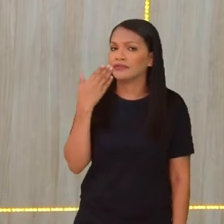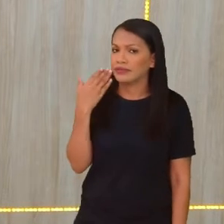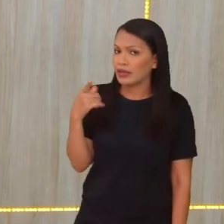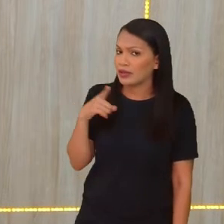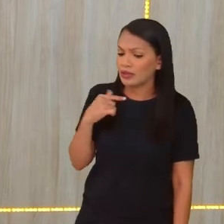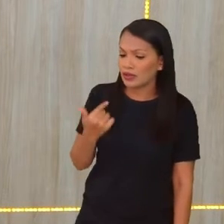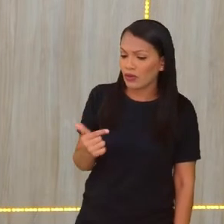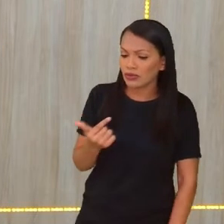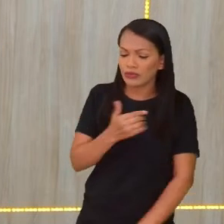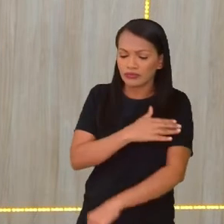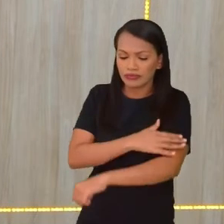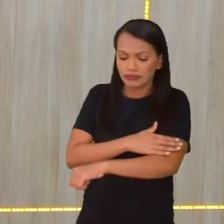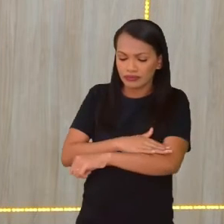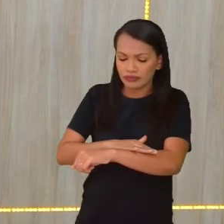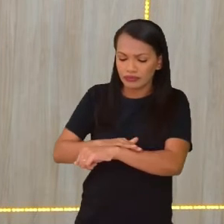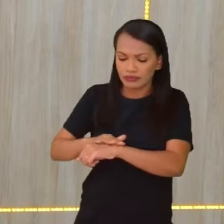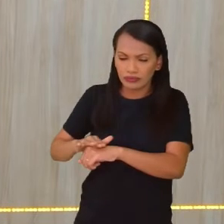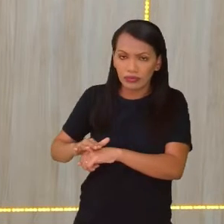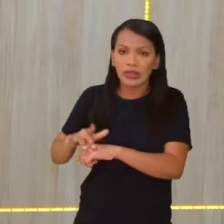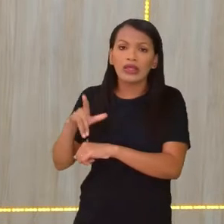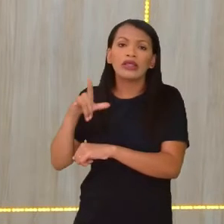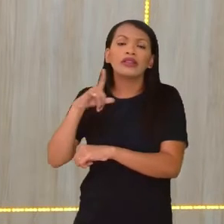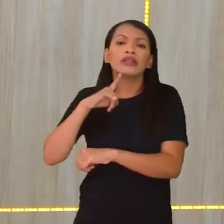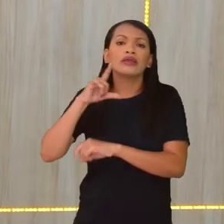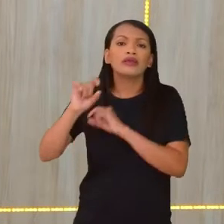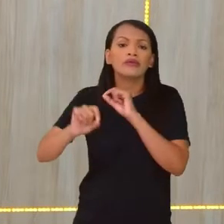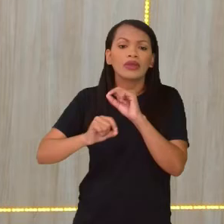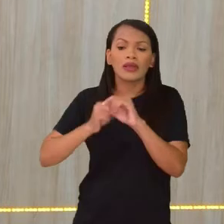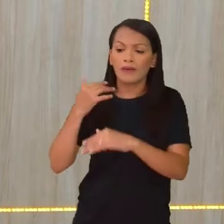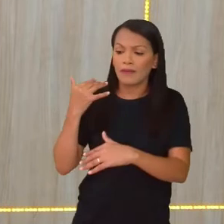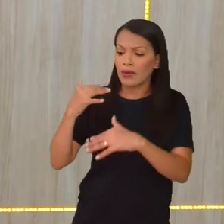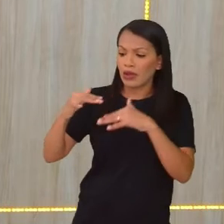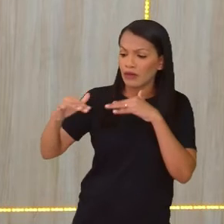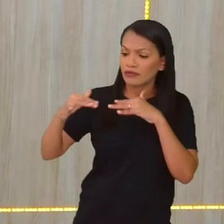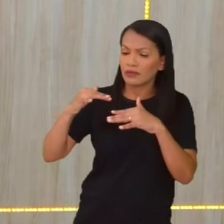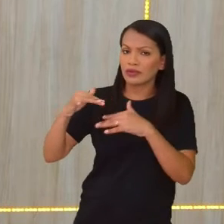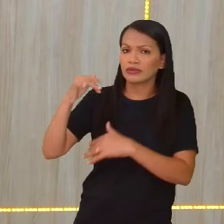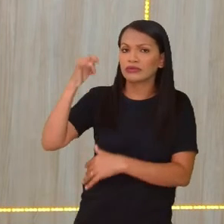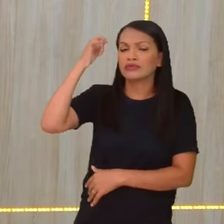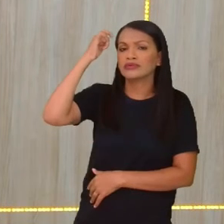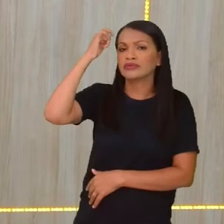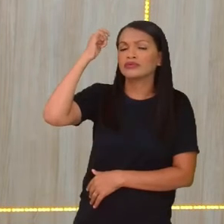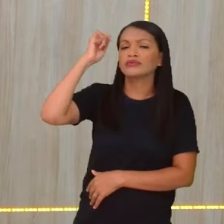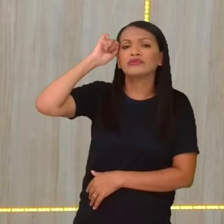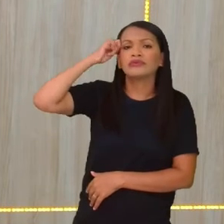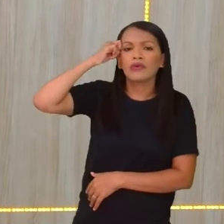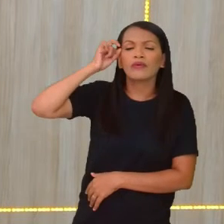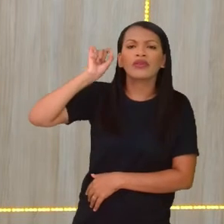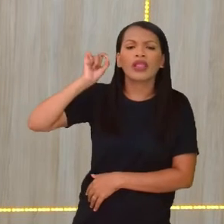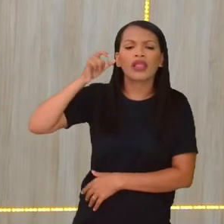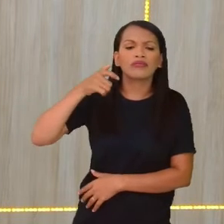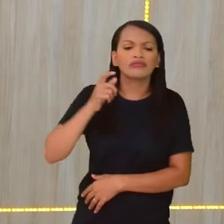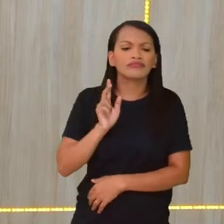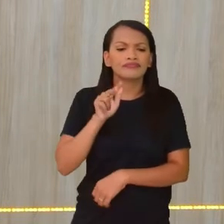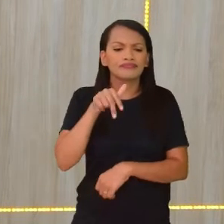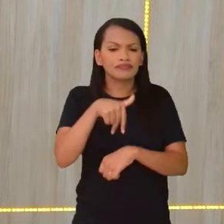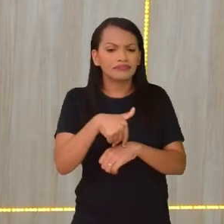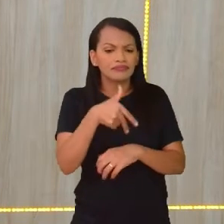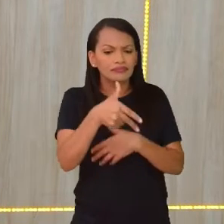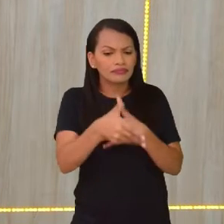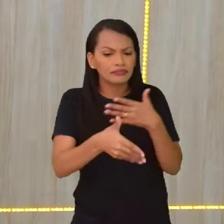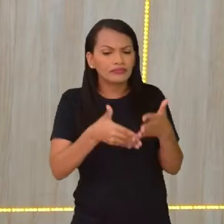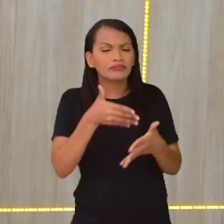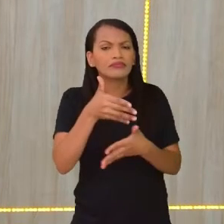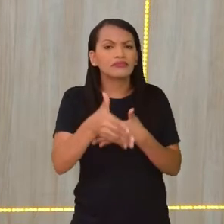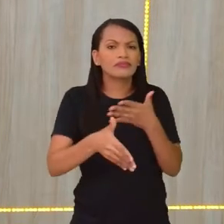na pele, né? Então, existe uma questão que o movimento negro ele traz, que é a questão do lugar de fala, certo?